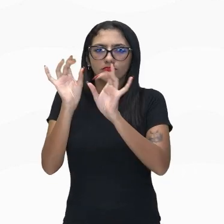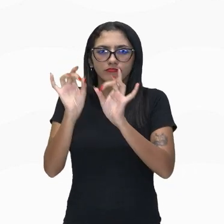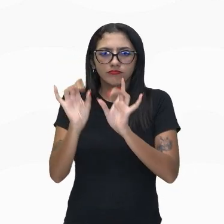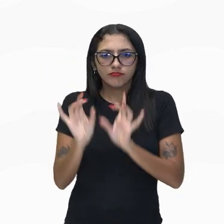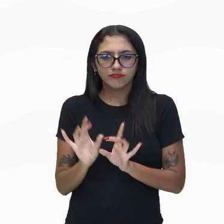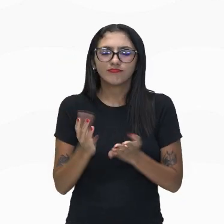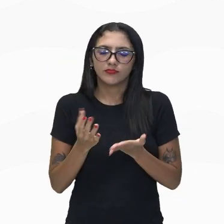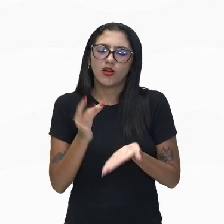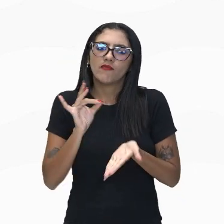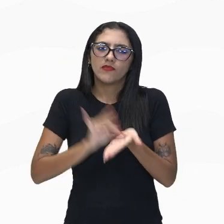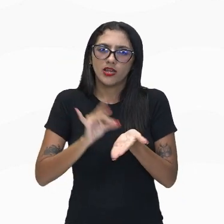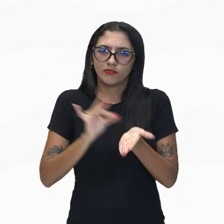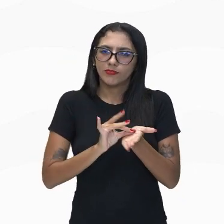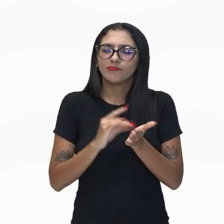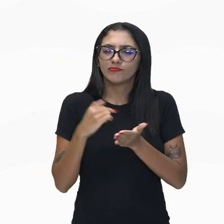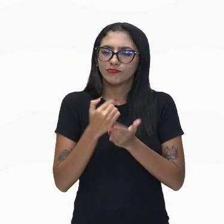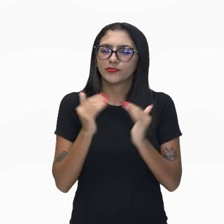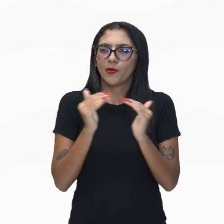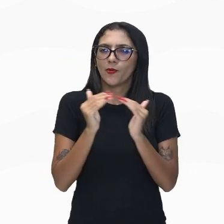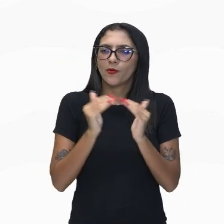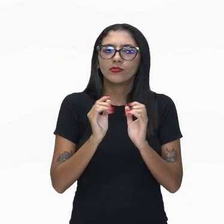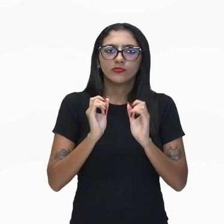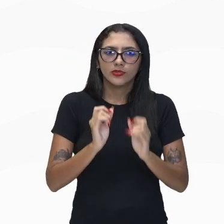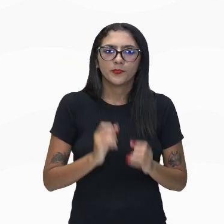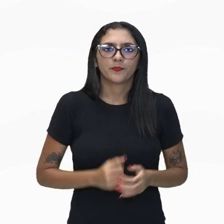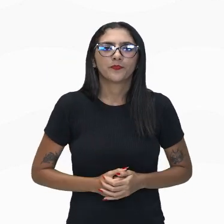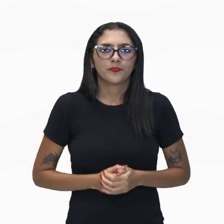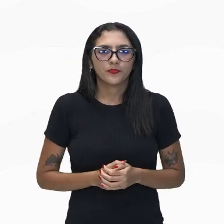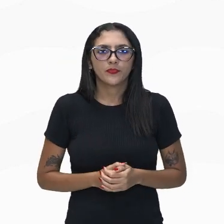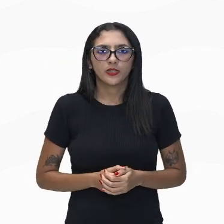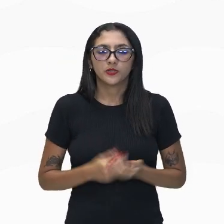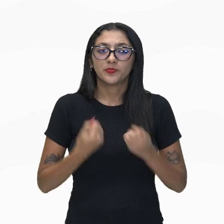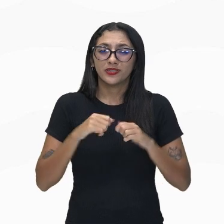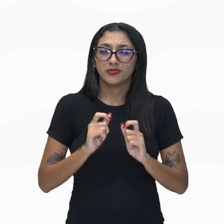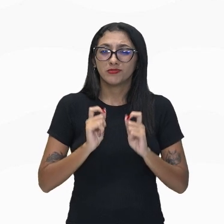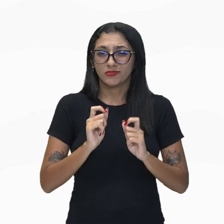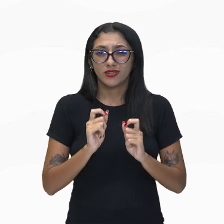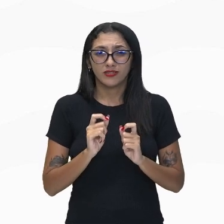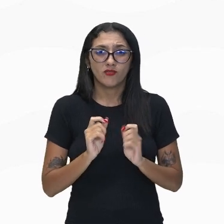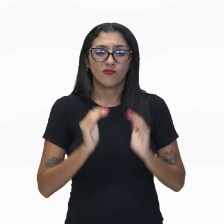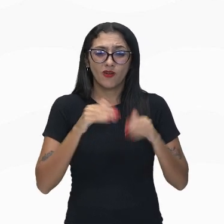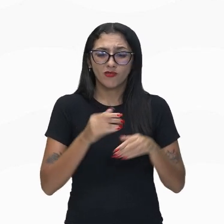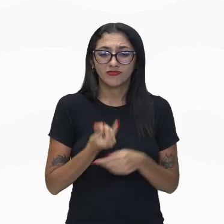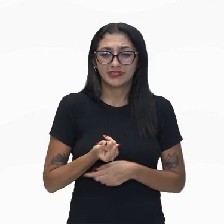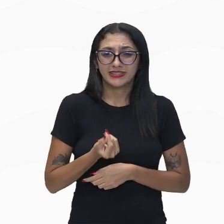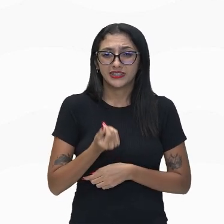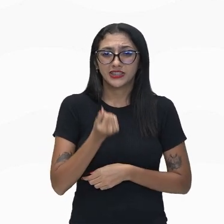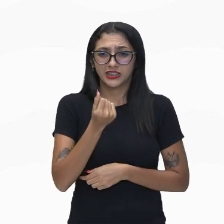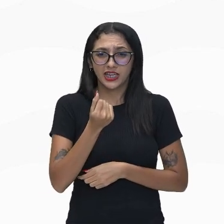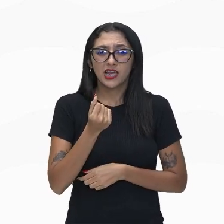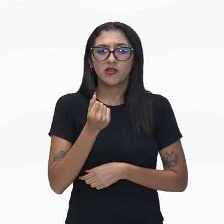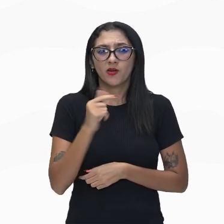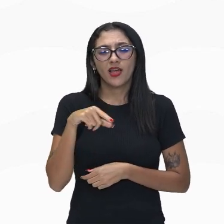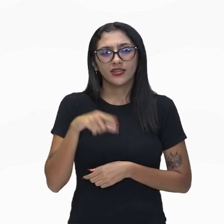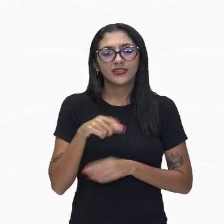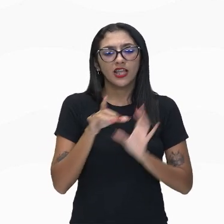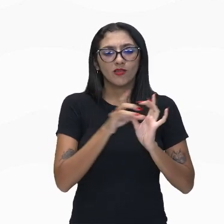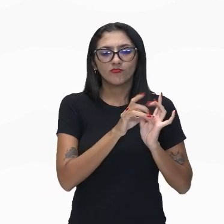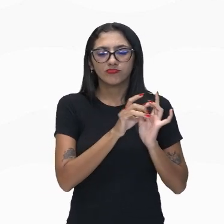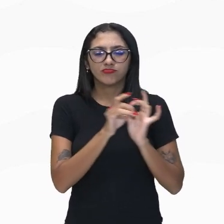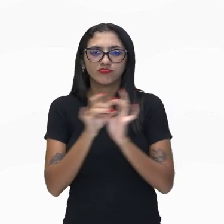verdade é que, muitas das vezes, o fator financeiro é o elo entre os objetivos e